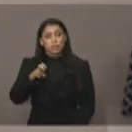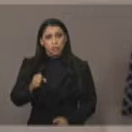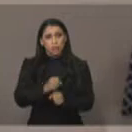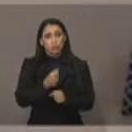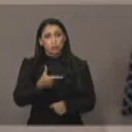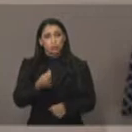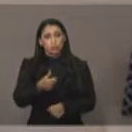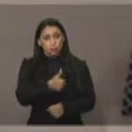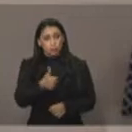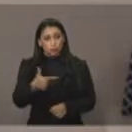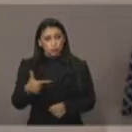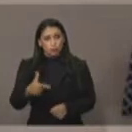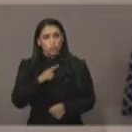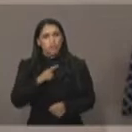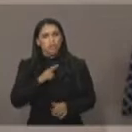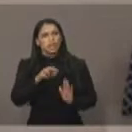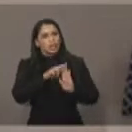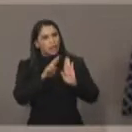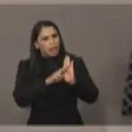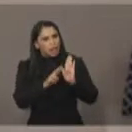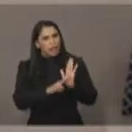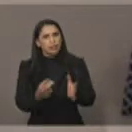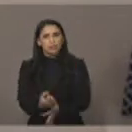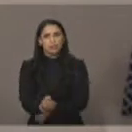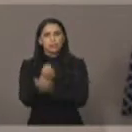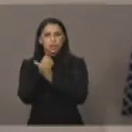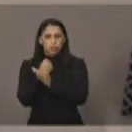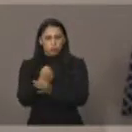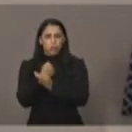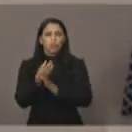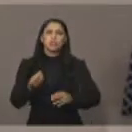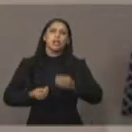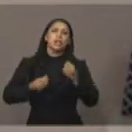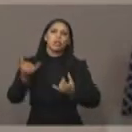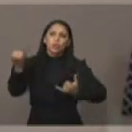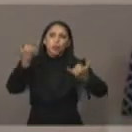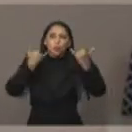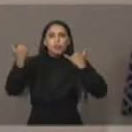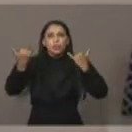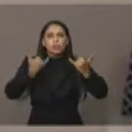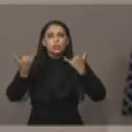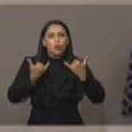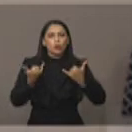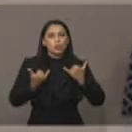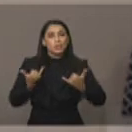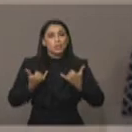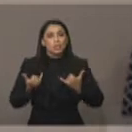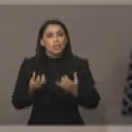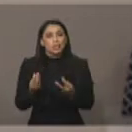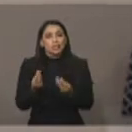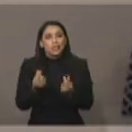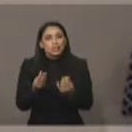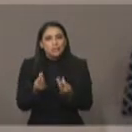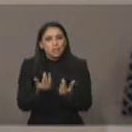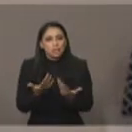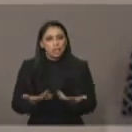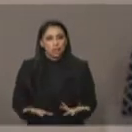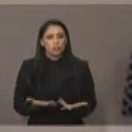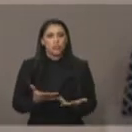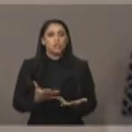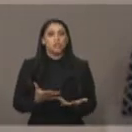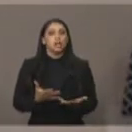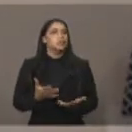regulamenta procedimentos para o credenciamento de segurança e tratamento de informações sensíveis, independentemente do seu grau de